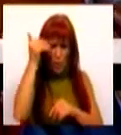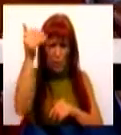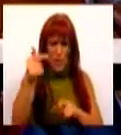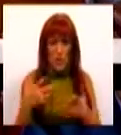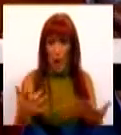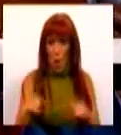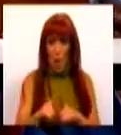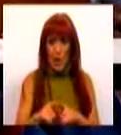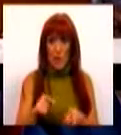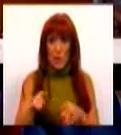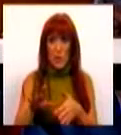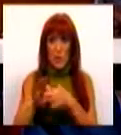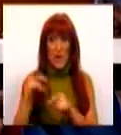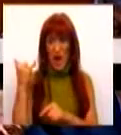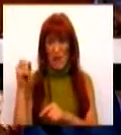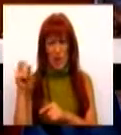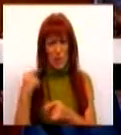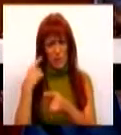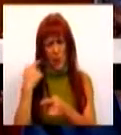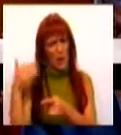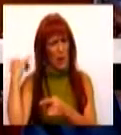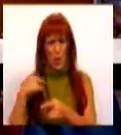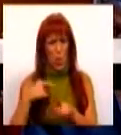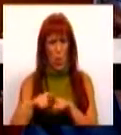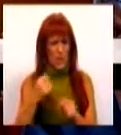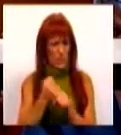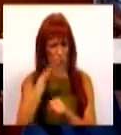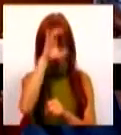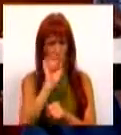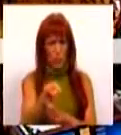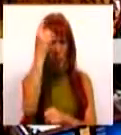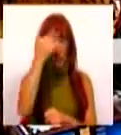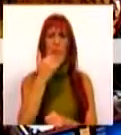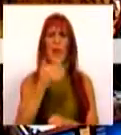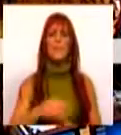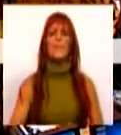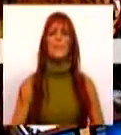futuro, agora, em averiguar o que aconteceu há 20 anos atrás, não creio que seja função do Governo. Muito obrigado, Sr.